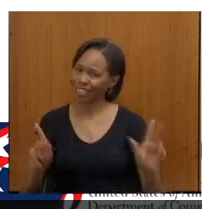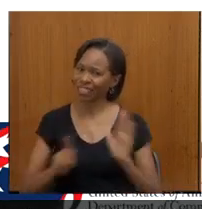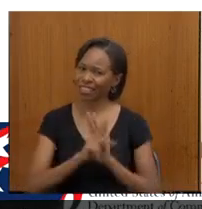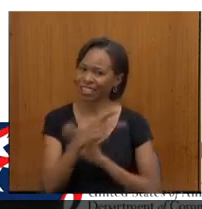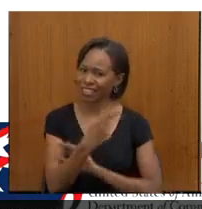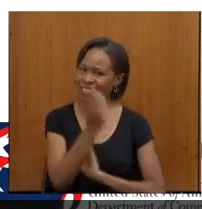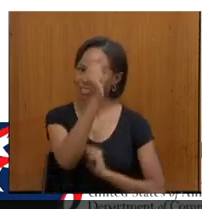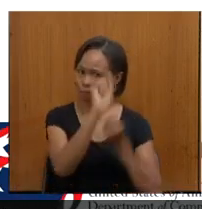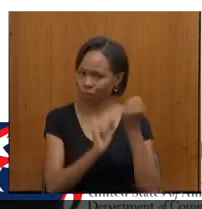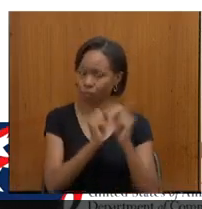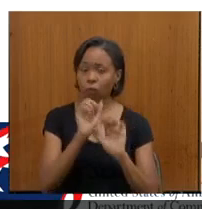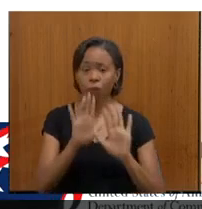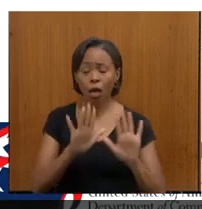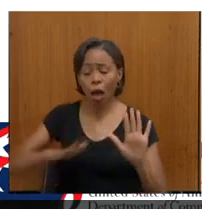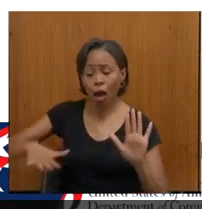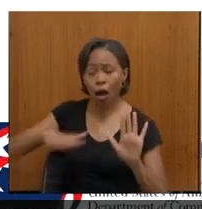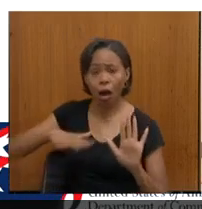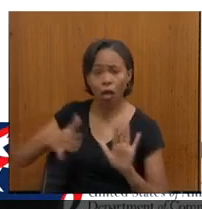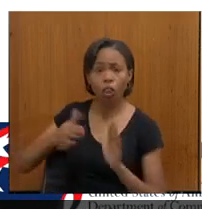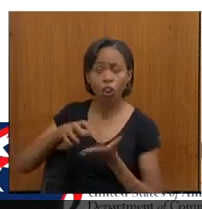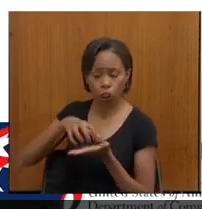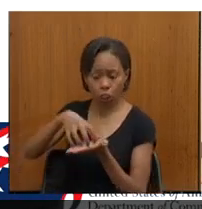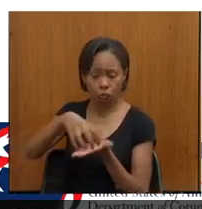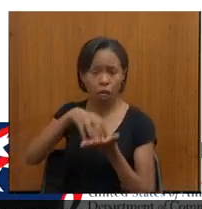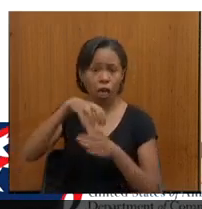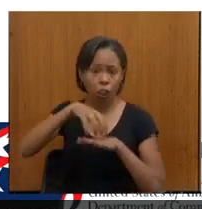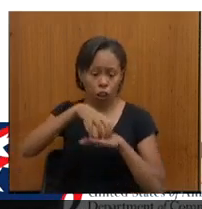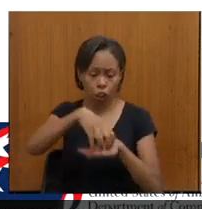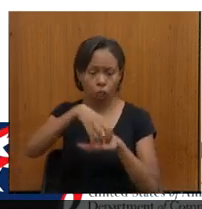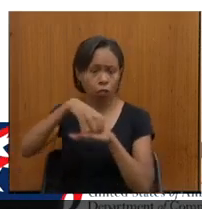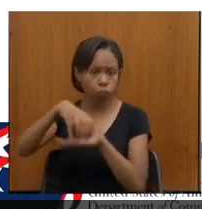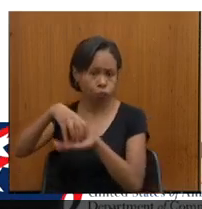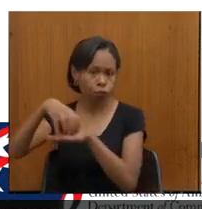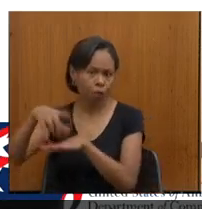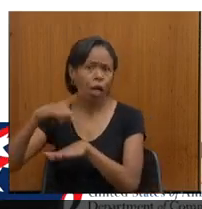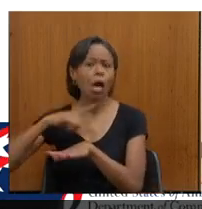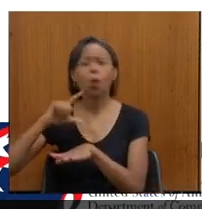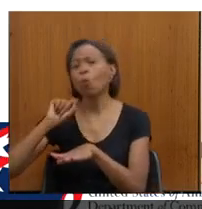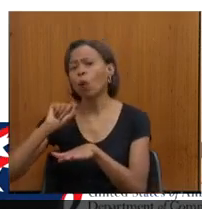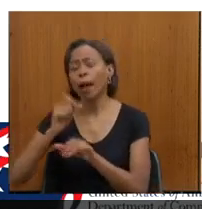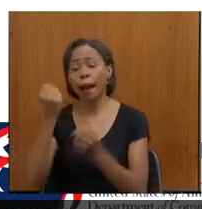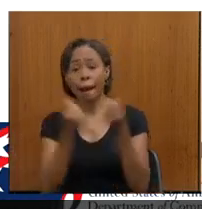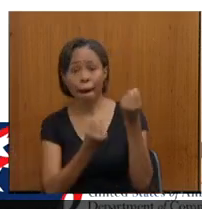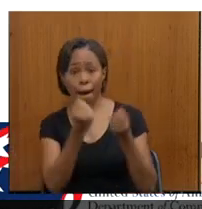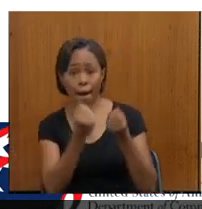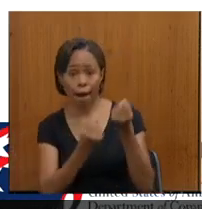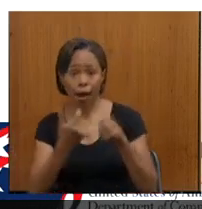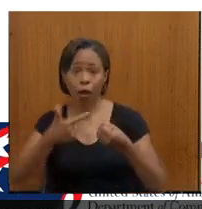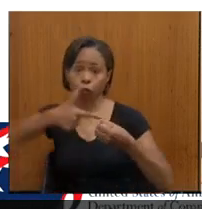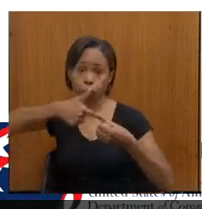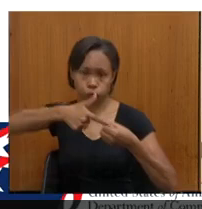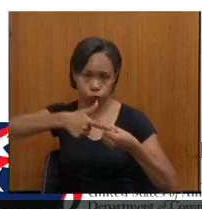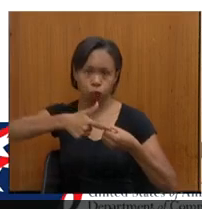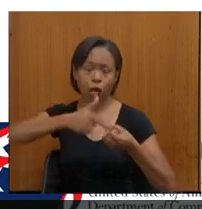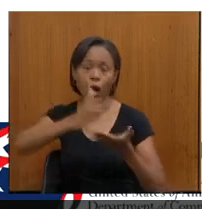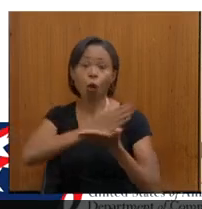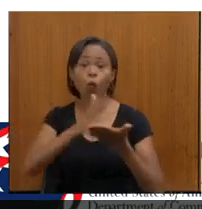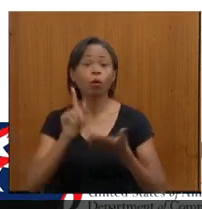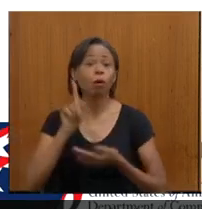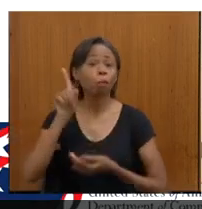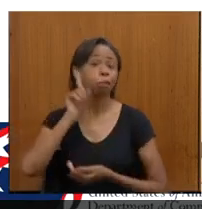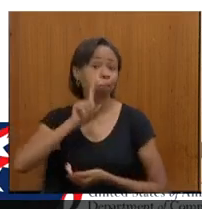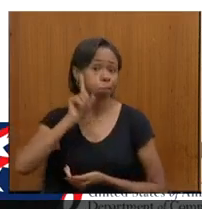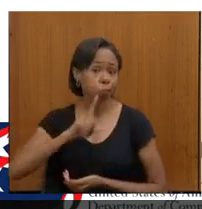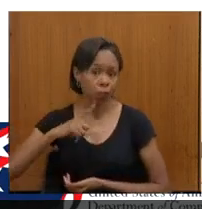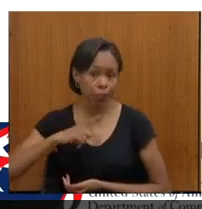já uma parte do Transporte já tem algumas aplicações carros sala de combustível já existem alguns Estados